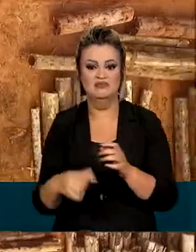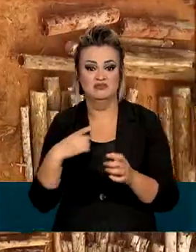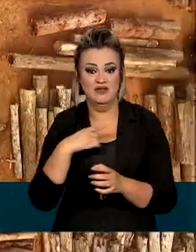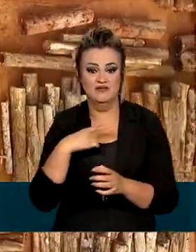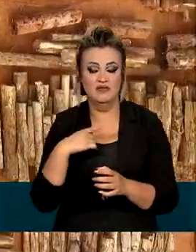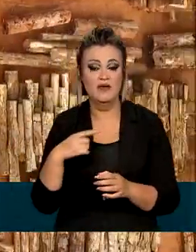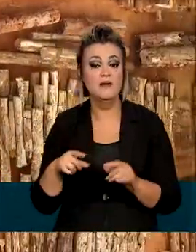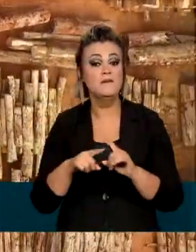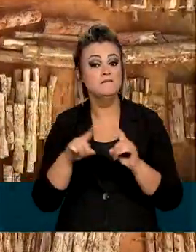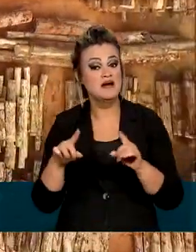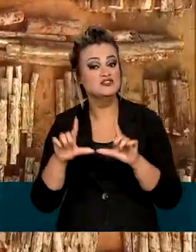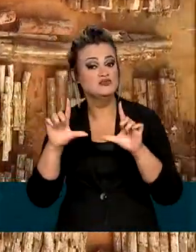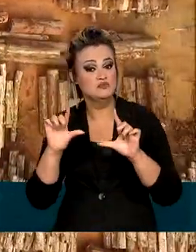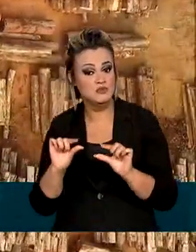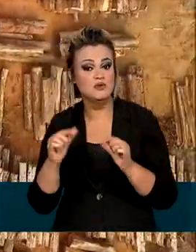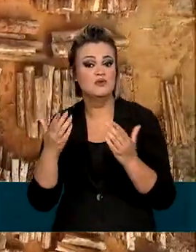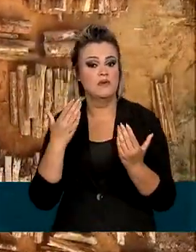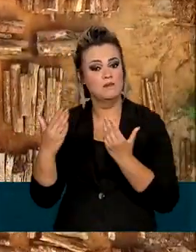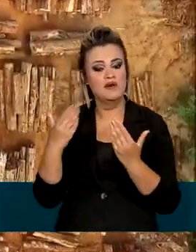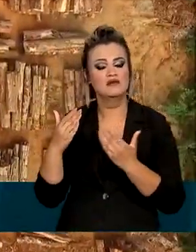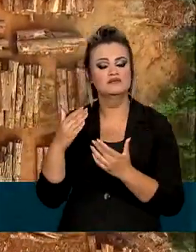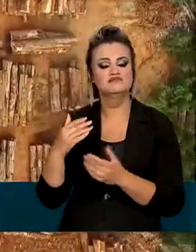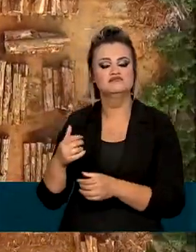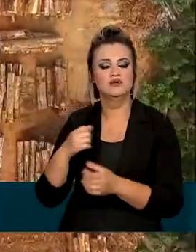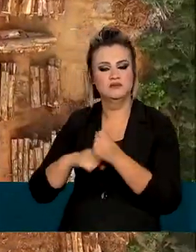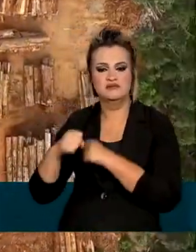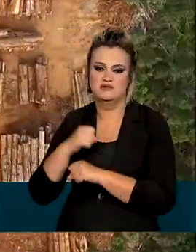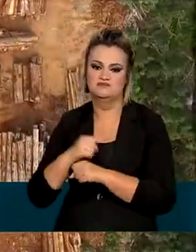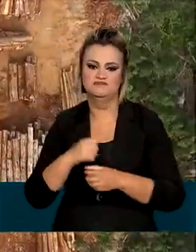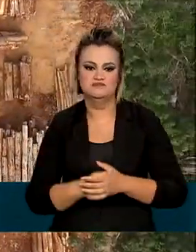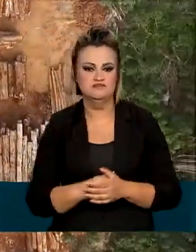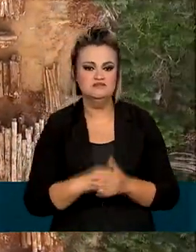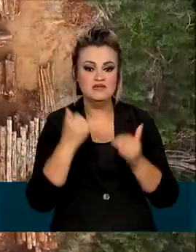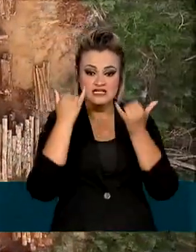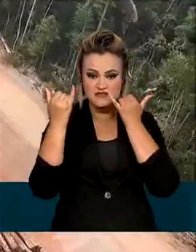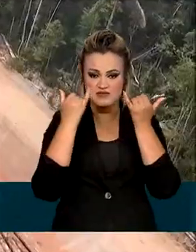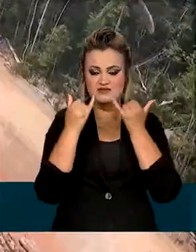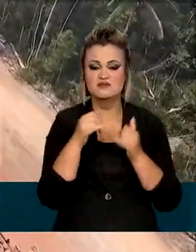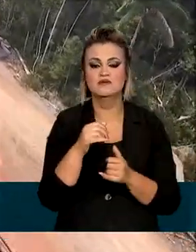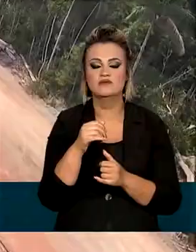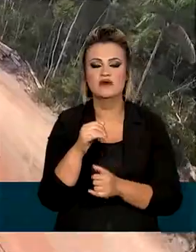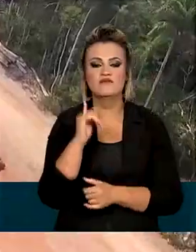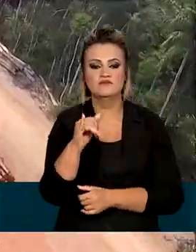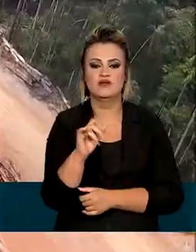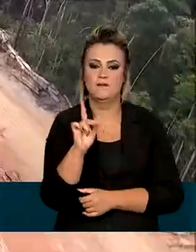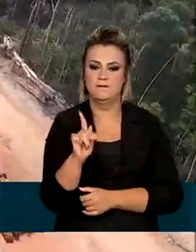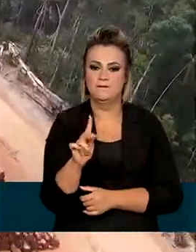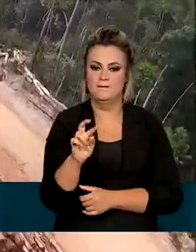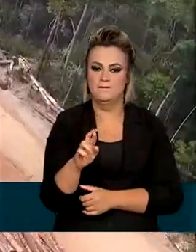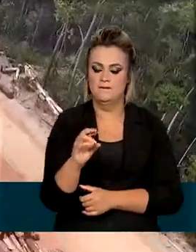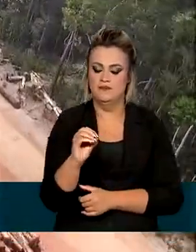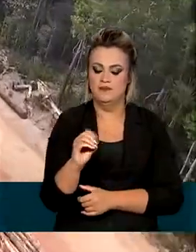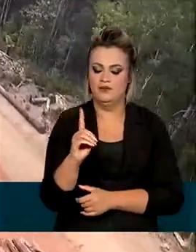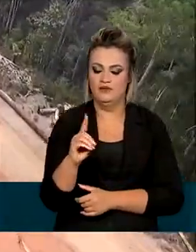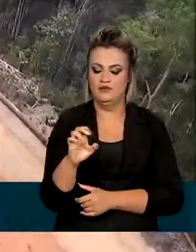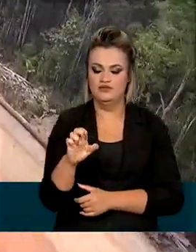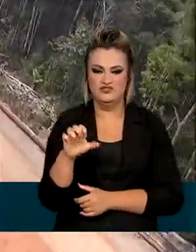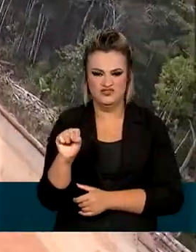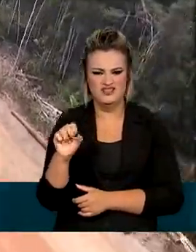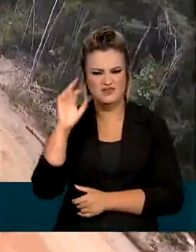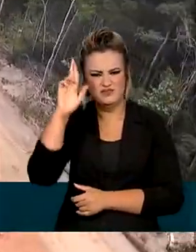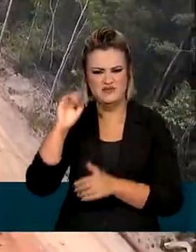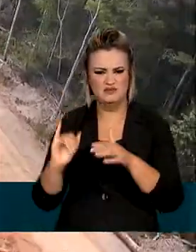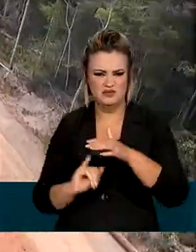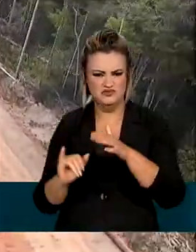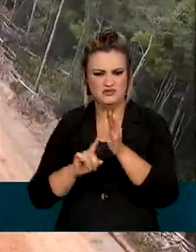11,27% menor do que no período anterior os dados são do prodes sistema coordenado pelo Instituto Nacional